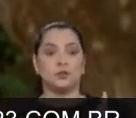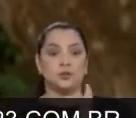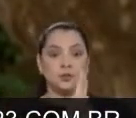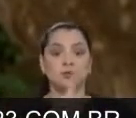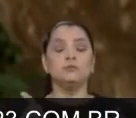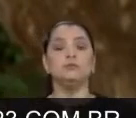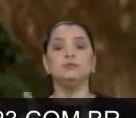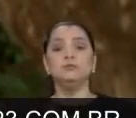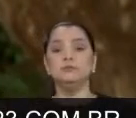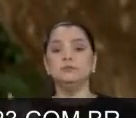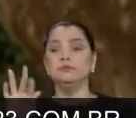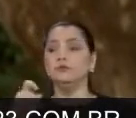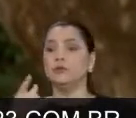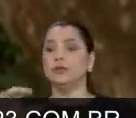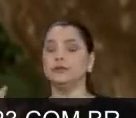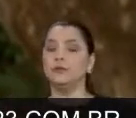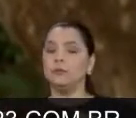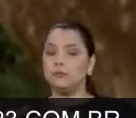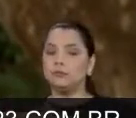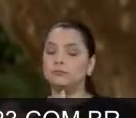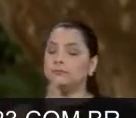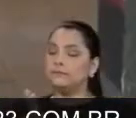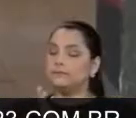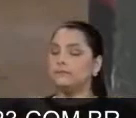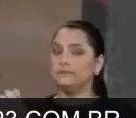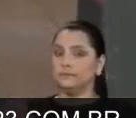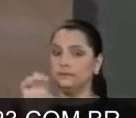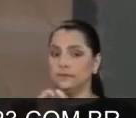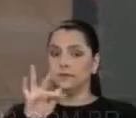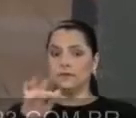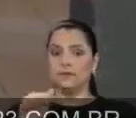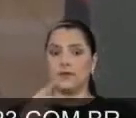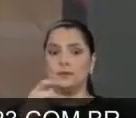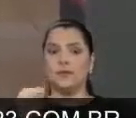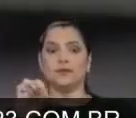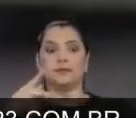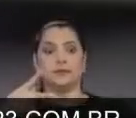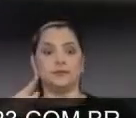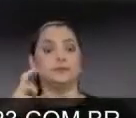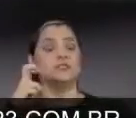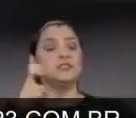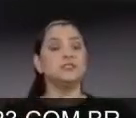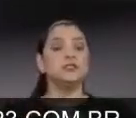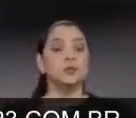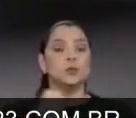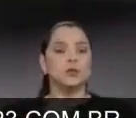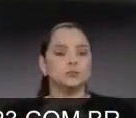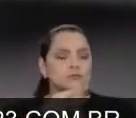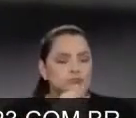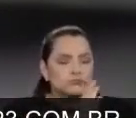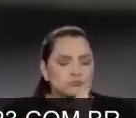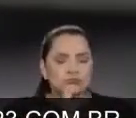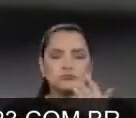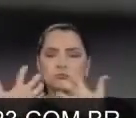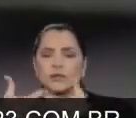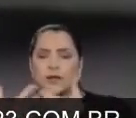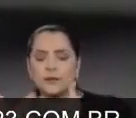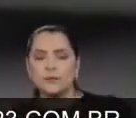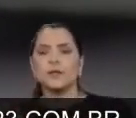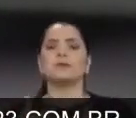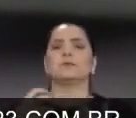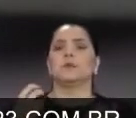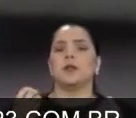Paulo e a Fundação de Amparo à Pesquisa do Estado, a FAPESP. O grupo terá 5 anos para desenvolver novas ferramentas